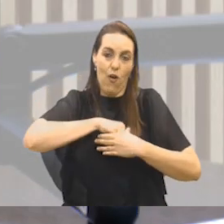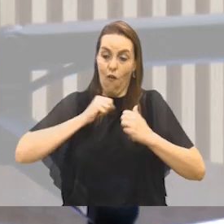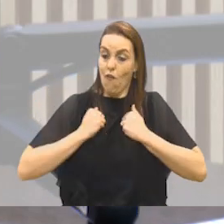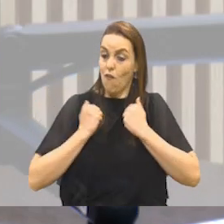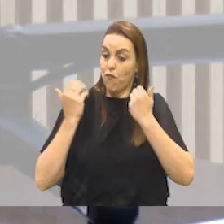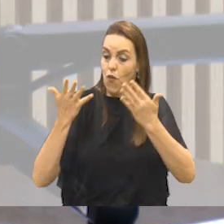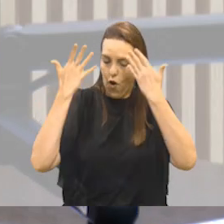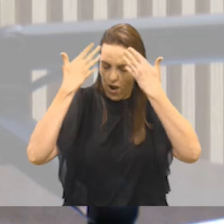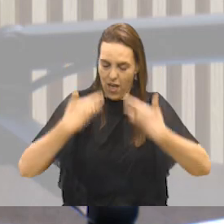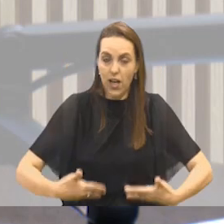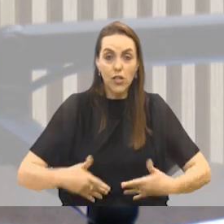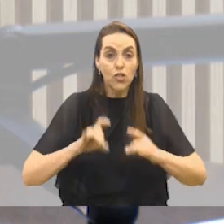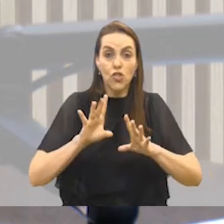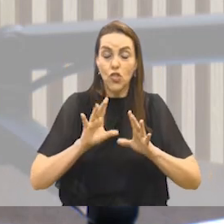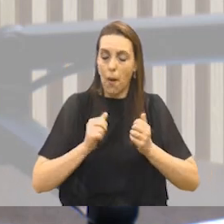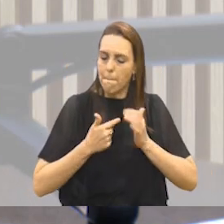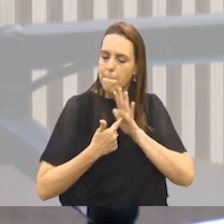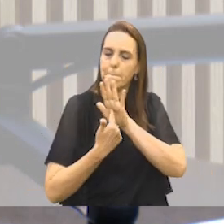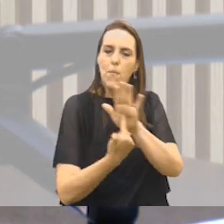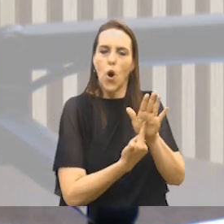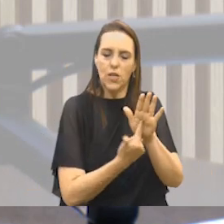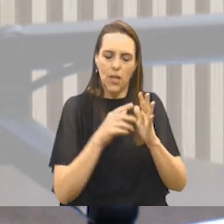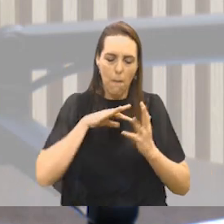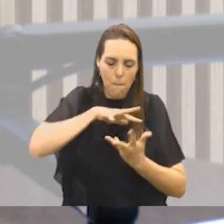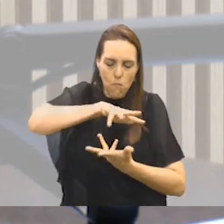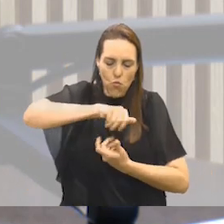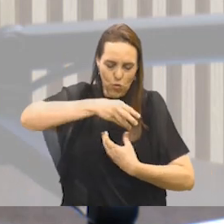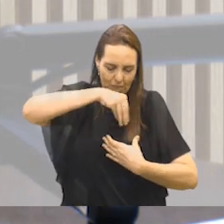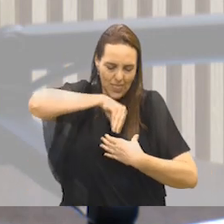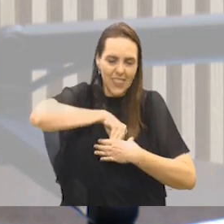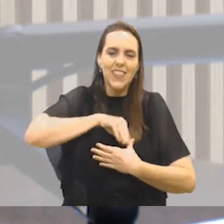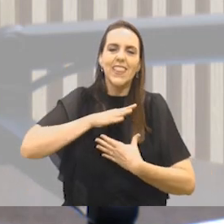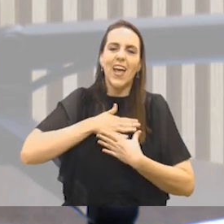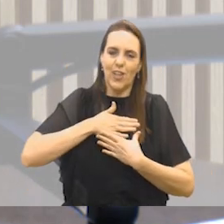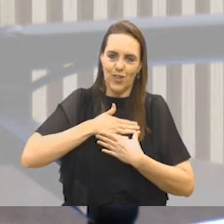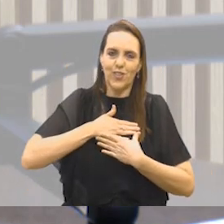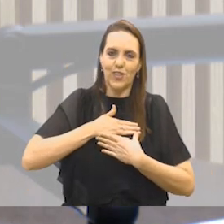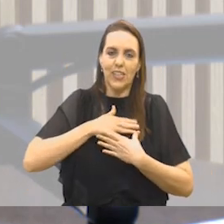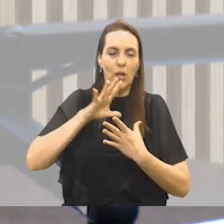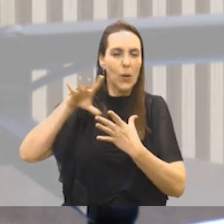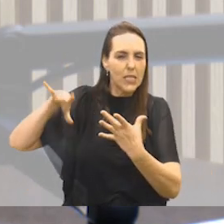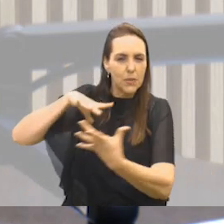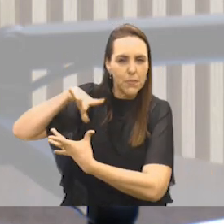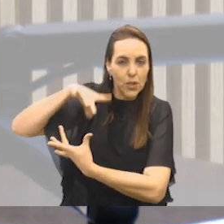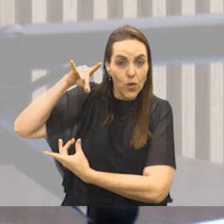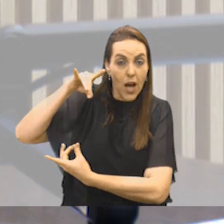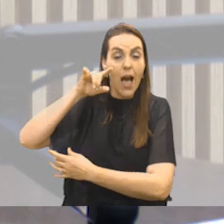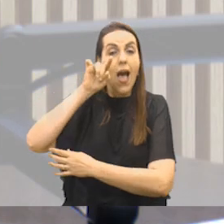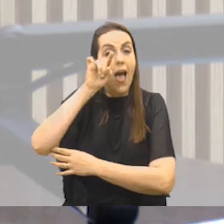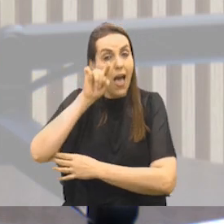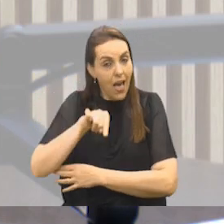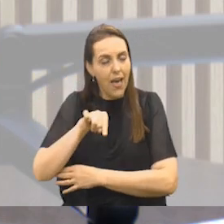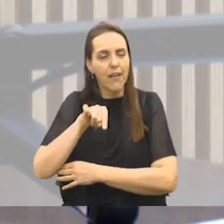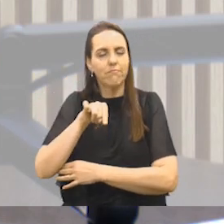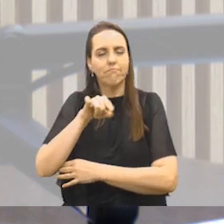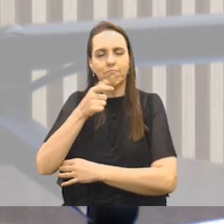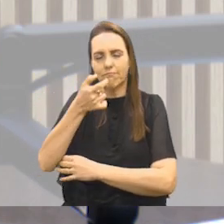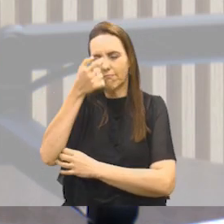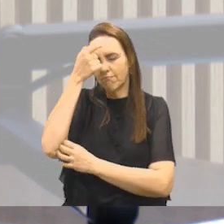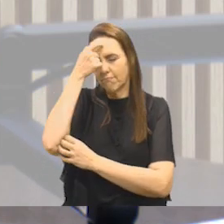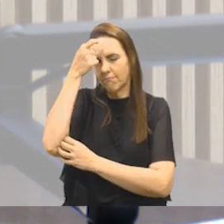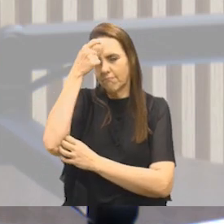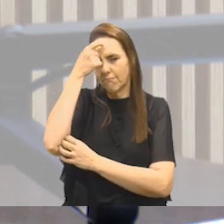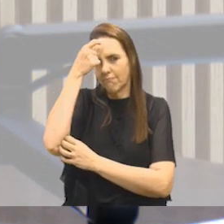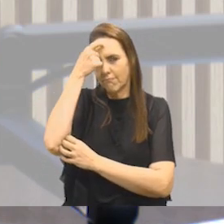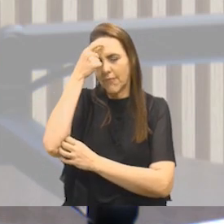teu externo é só o reflexo do teu interno, do teu mundo interior. Então, ter espiritualidade é